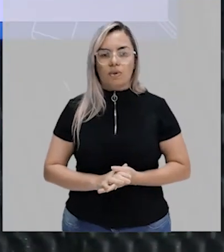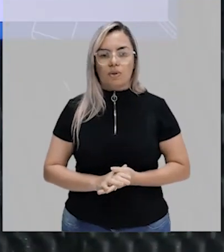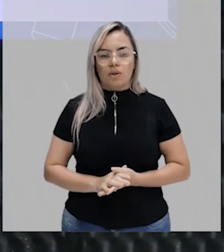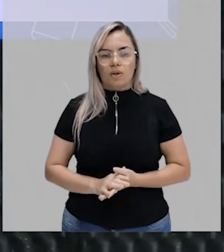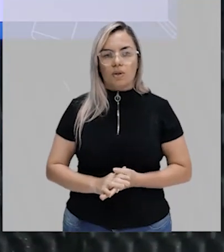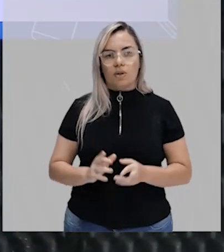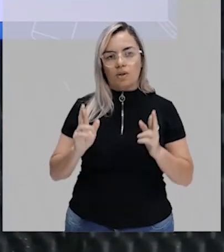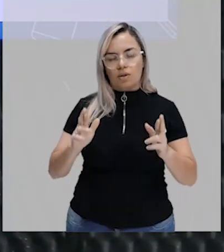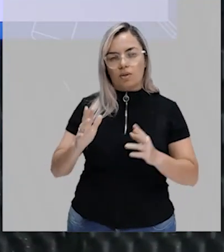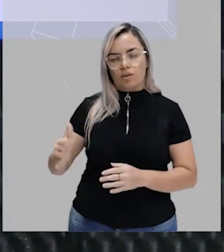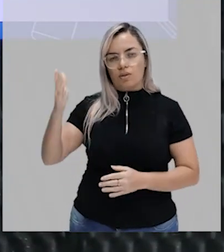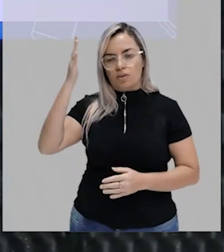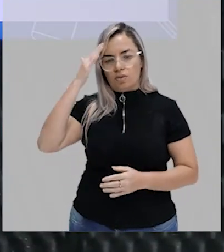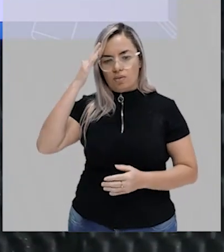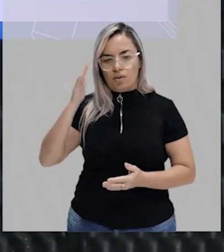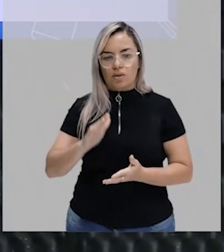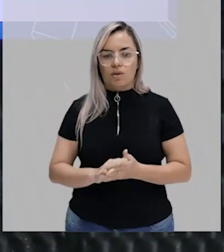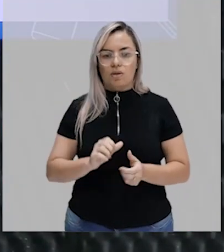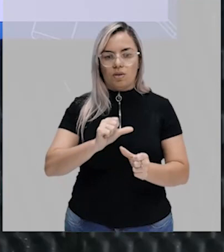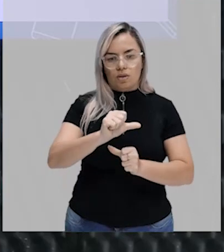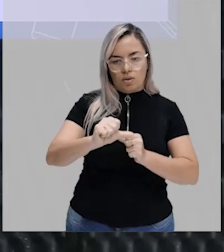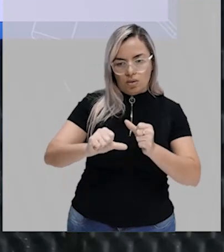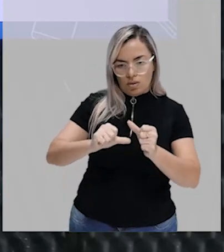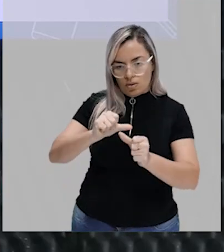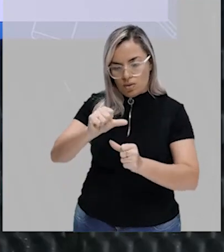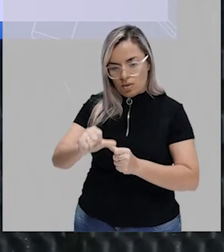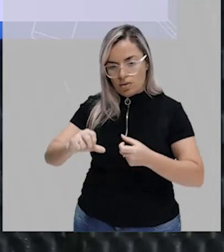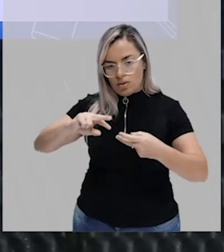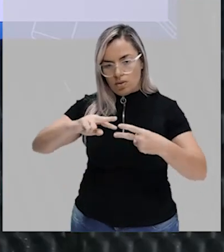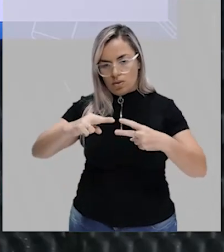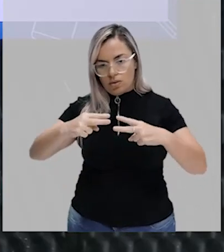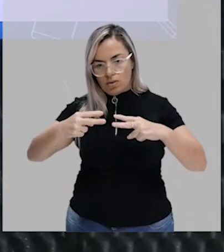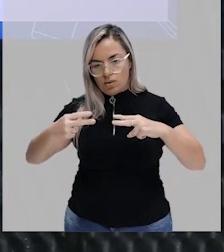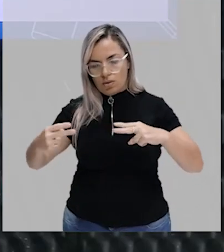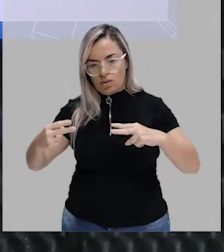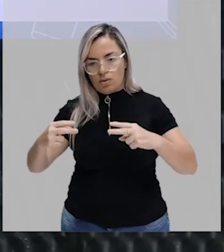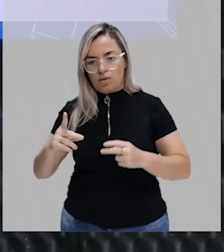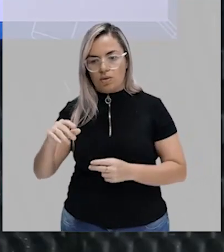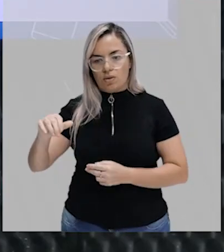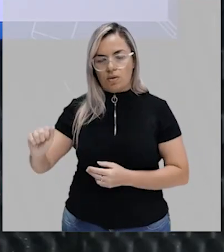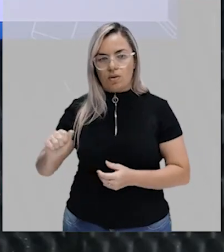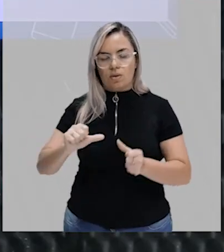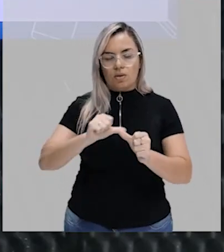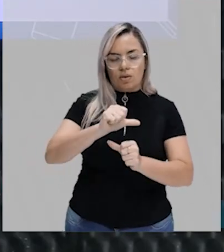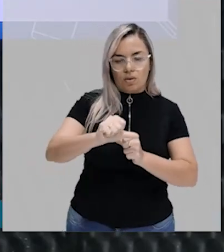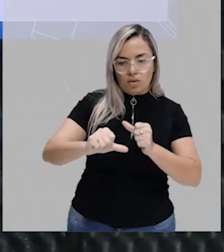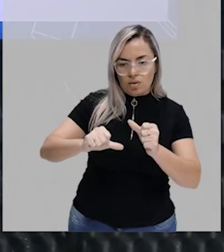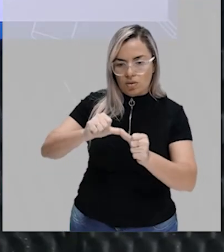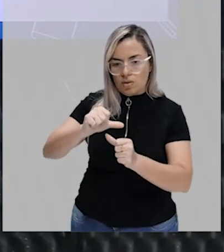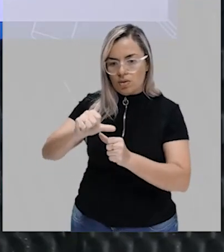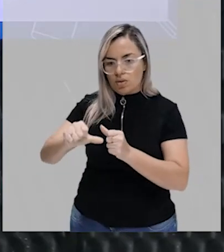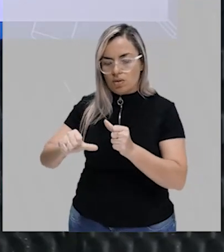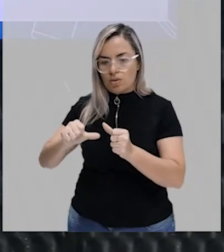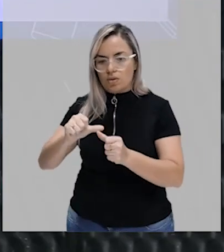gente finaliza com a segregação gênica, que é justamente essas mudanças